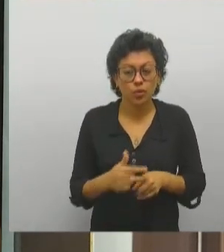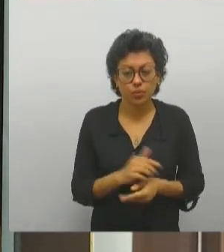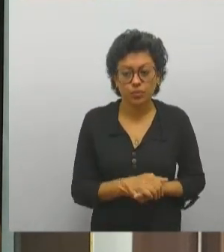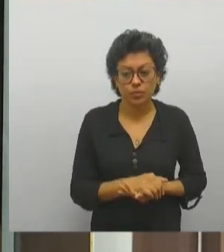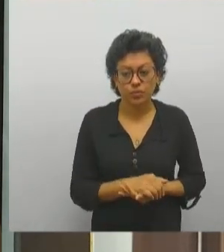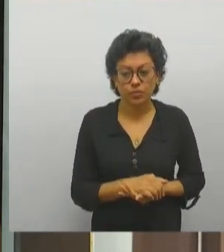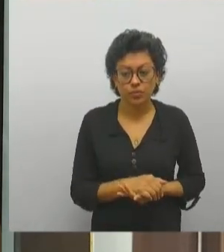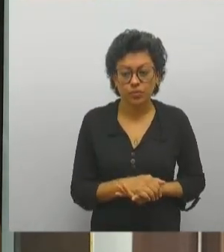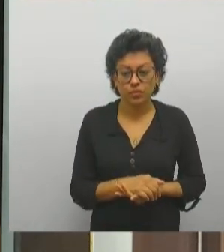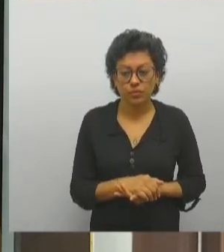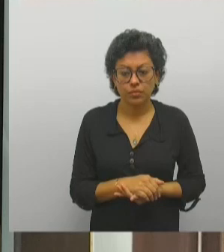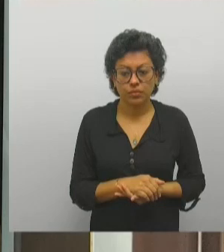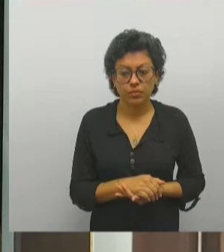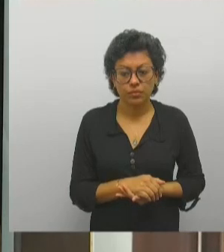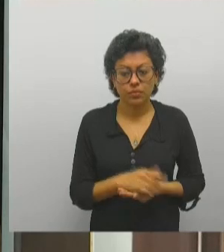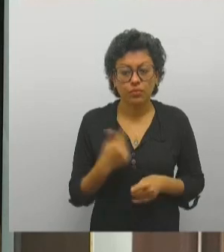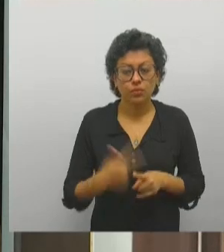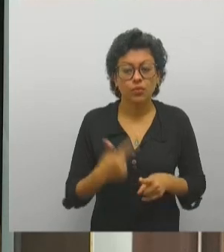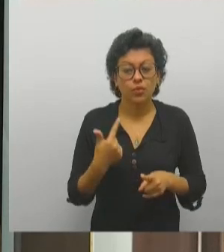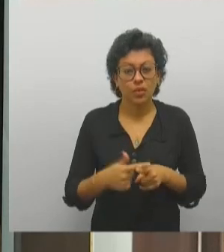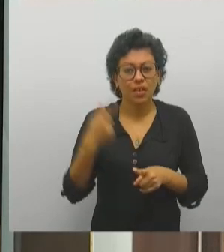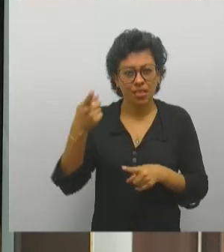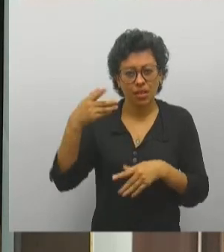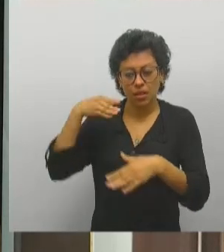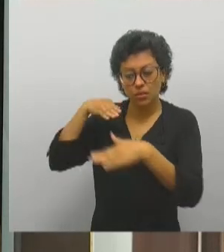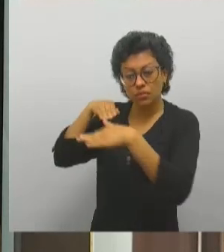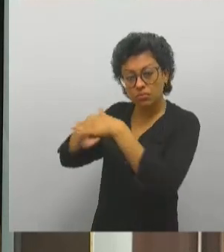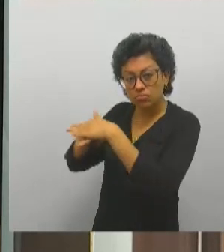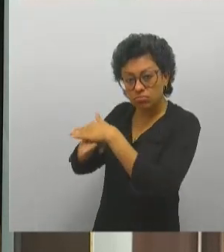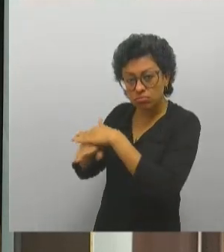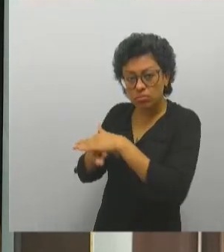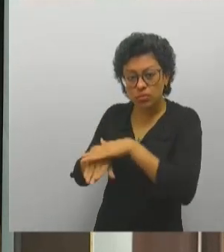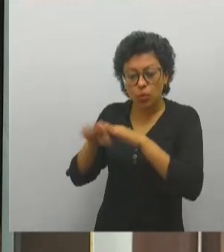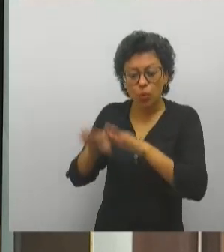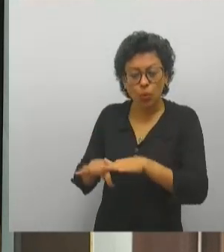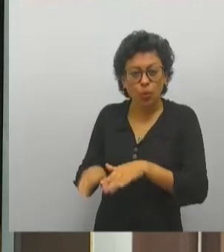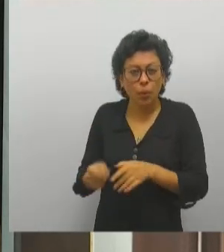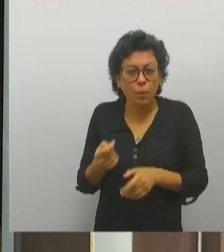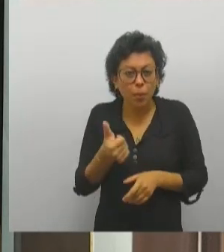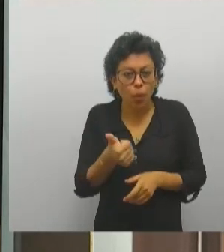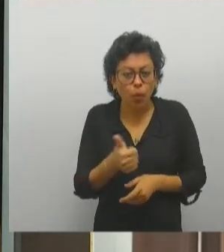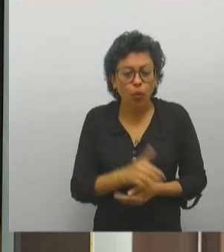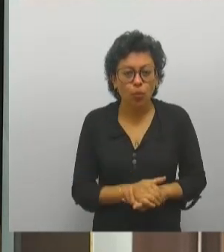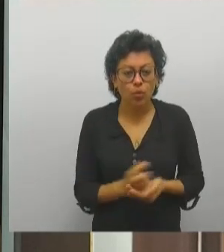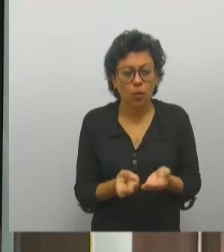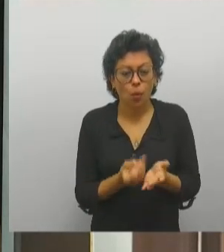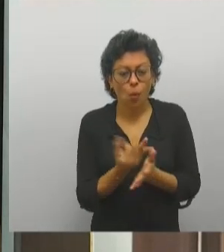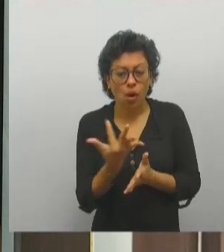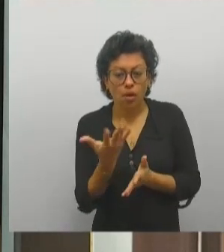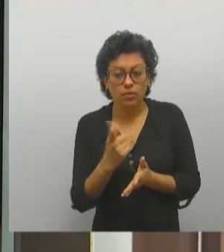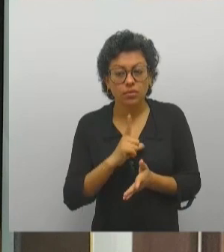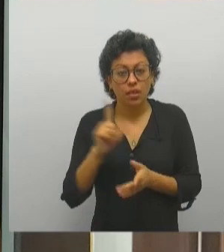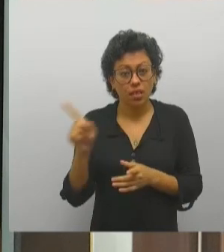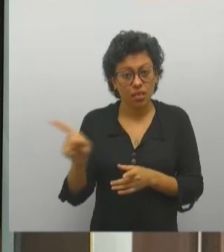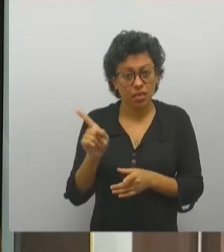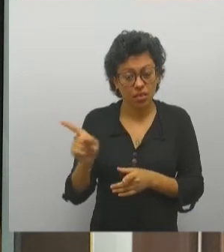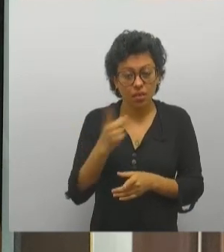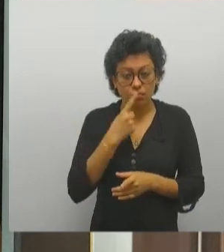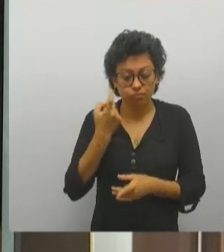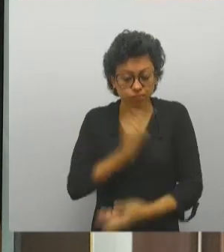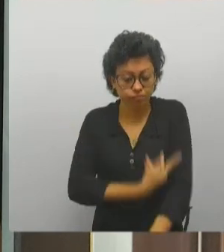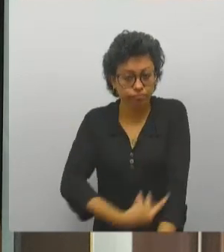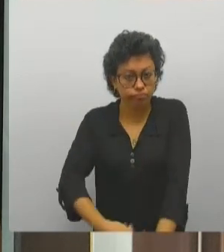isso? O banco de sangue lá está muito baixo. O hemonúcleo da nossa